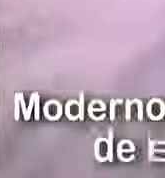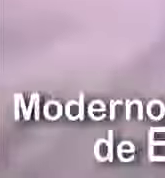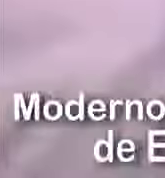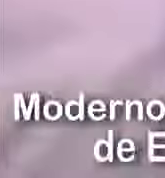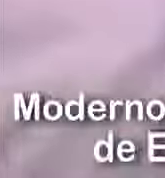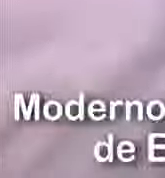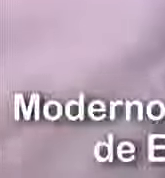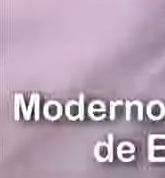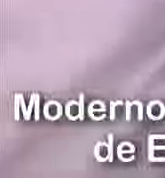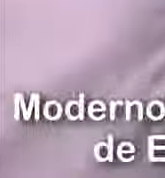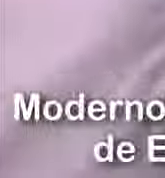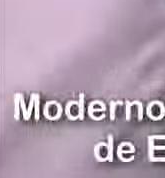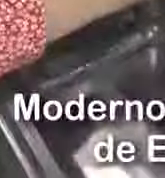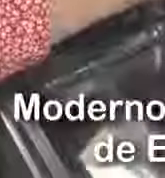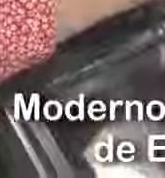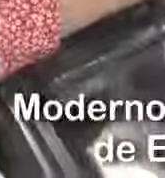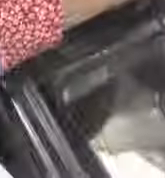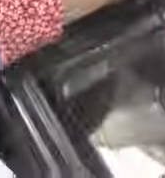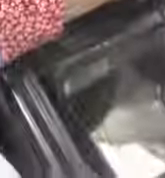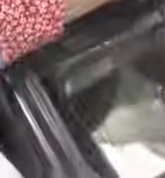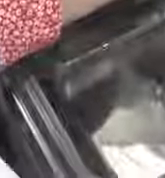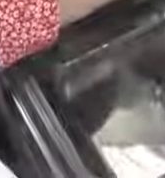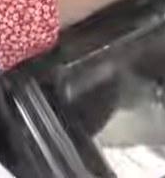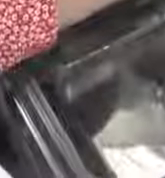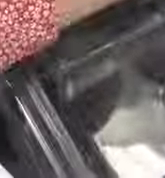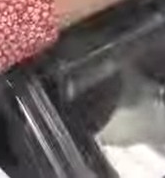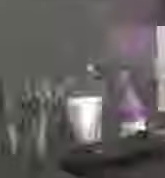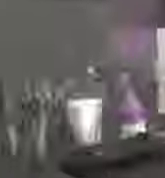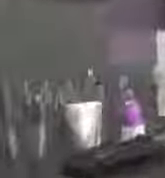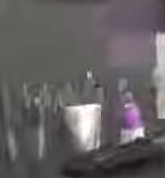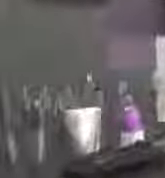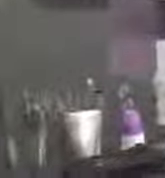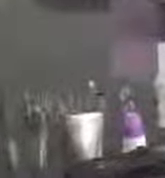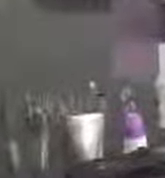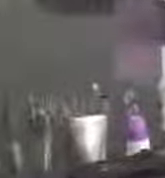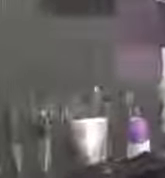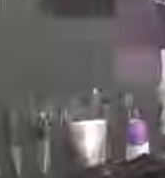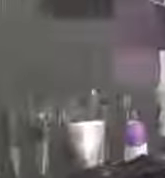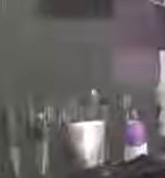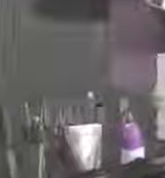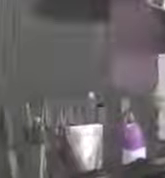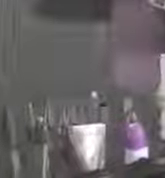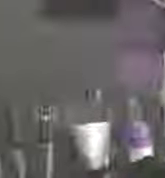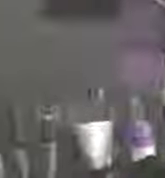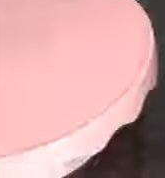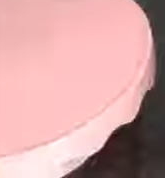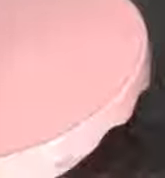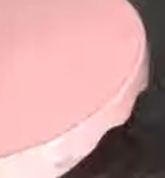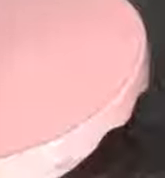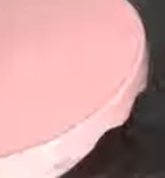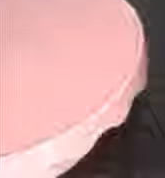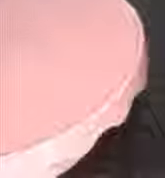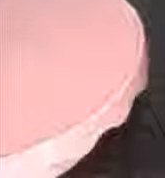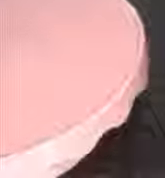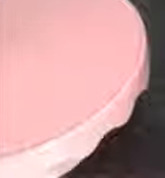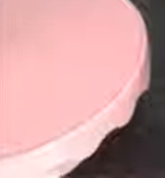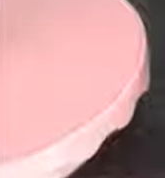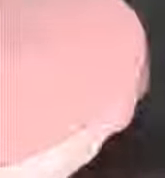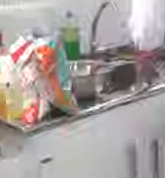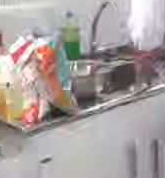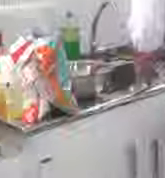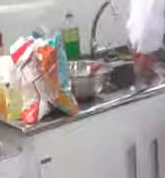métodos de ensino em culinária. Liga pra gente ou faça-nos uma visita. Rua das Porteiras, número 41, no prédio da